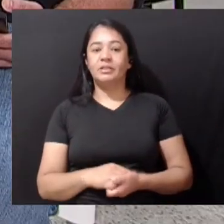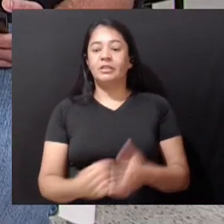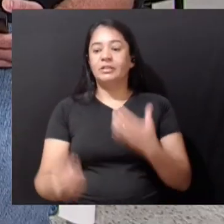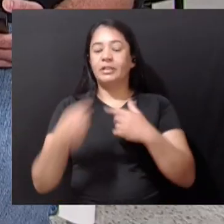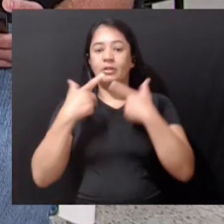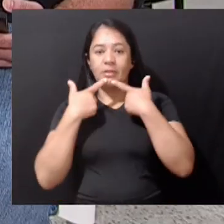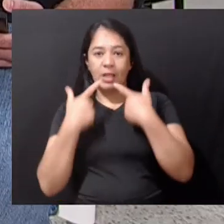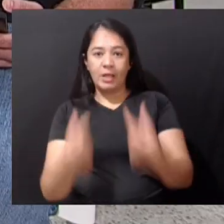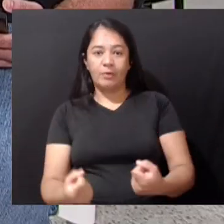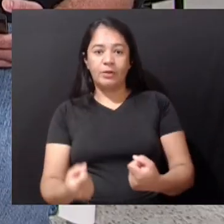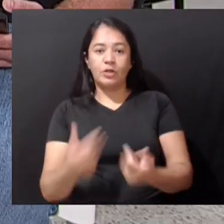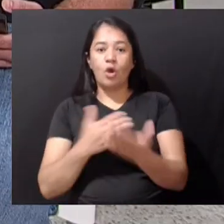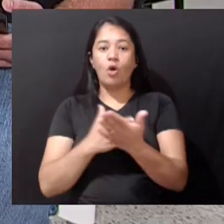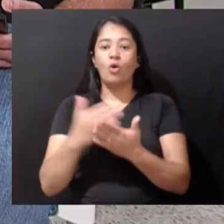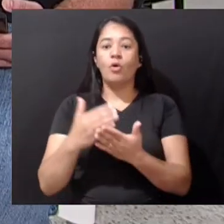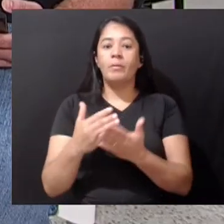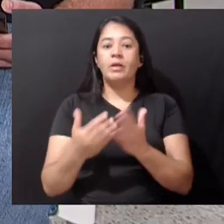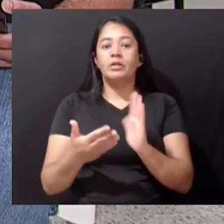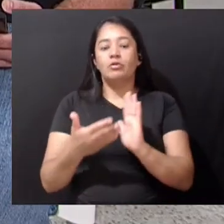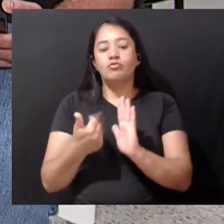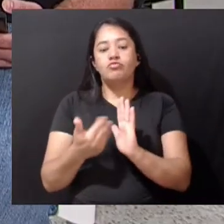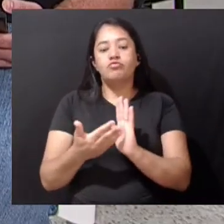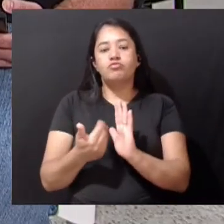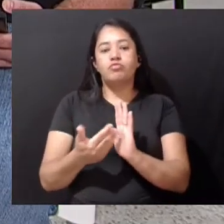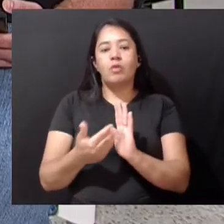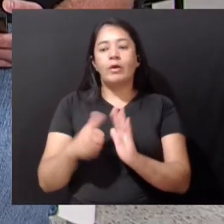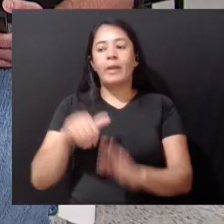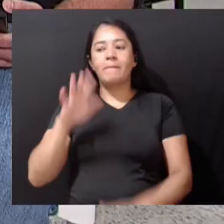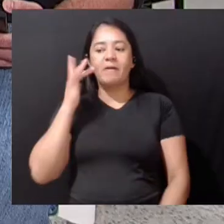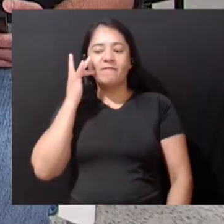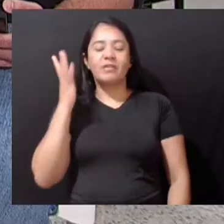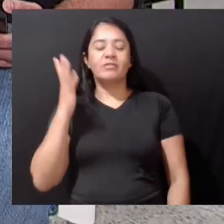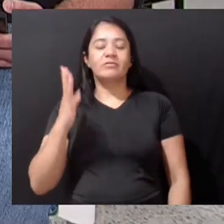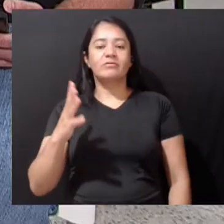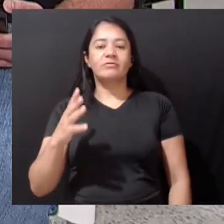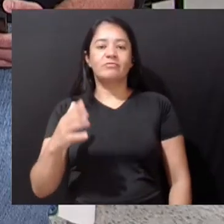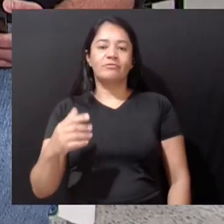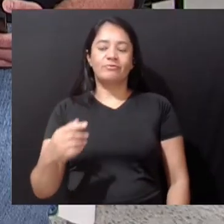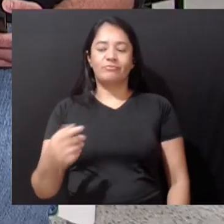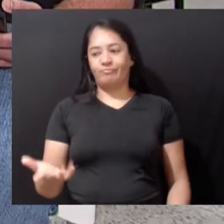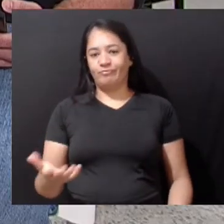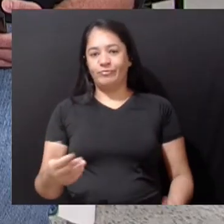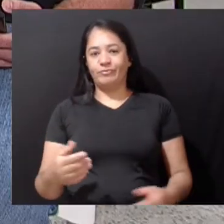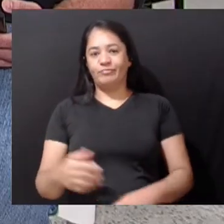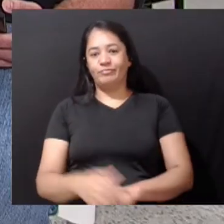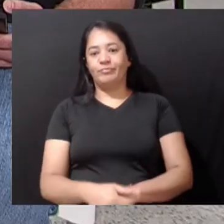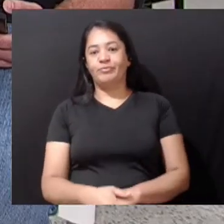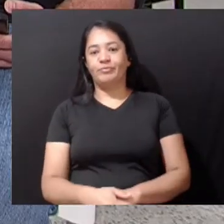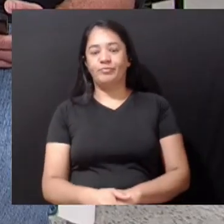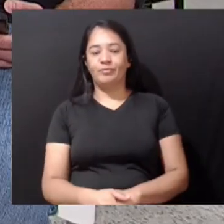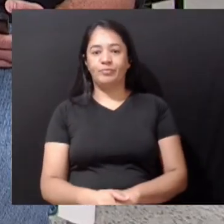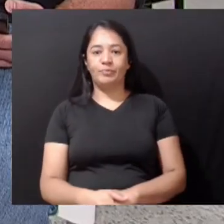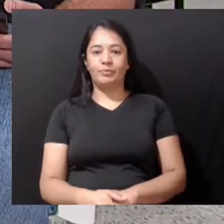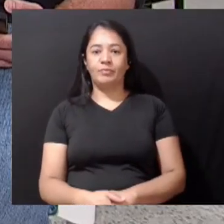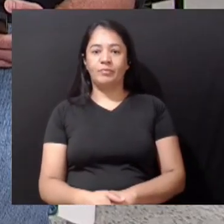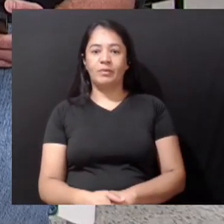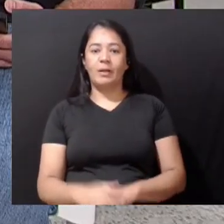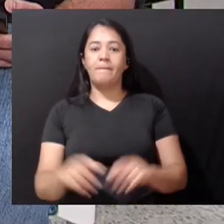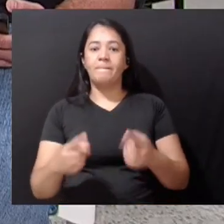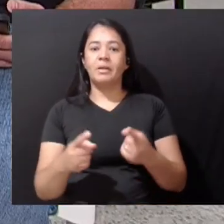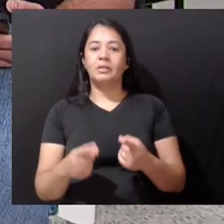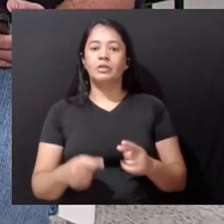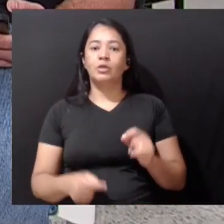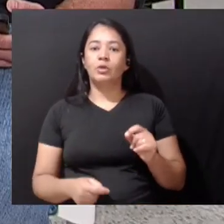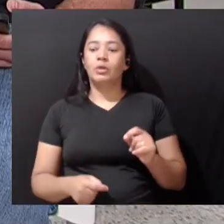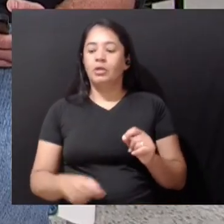começar eliminando o que é mais fácil para mim naquele primeiro momento. E da questão do que eles estudarem, né,